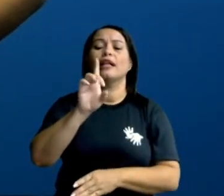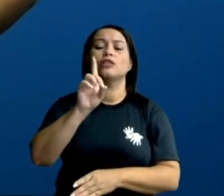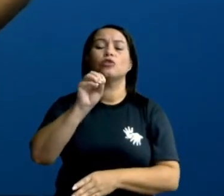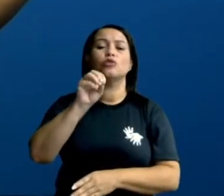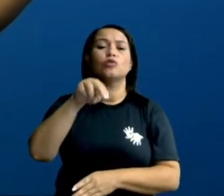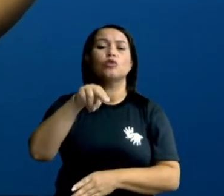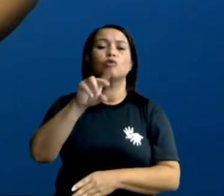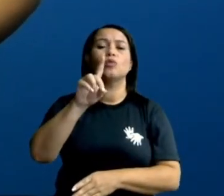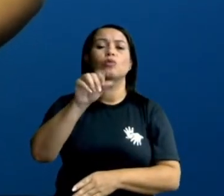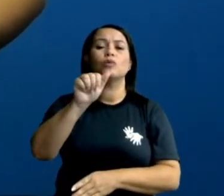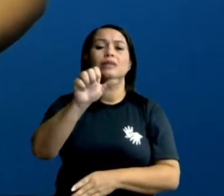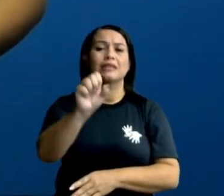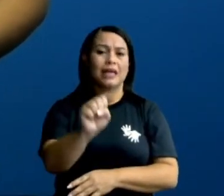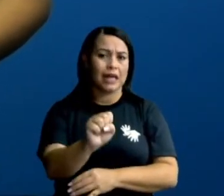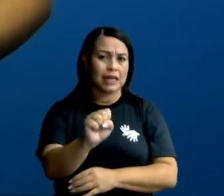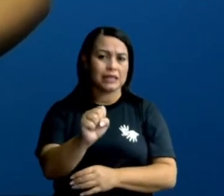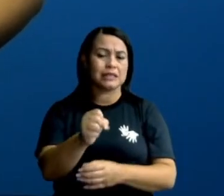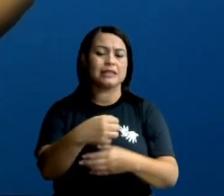redondas, com formas